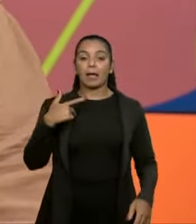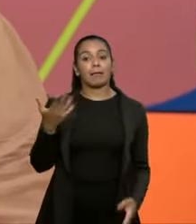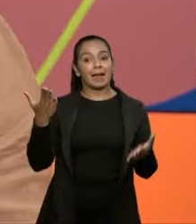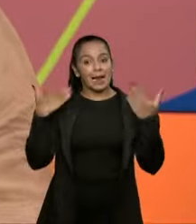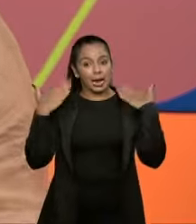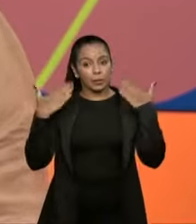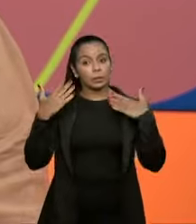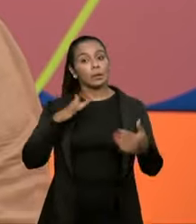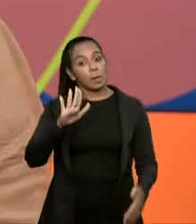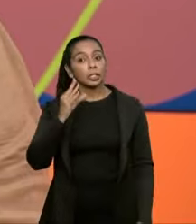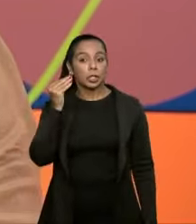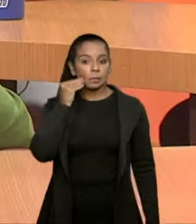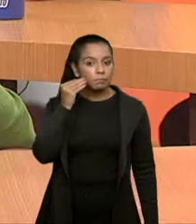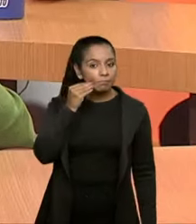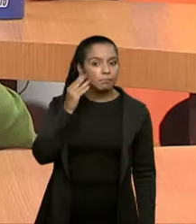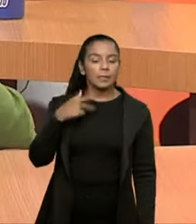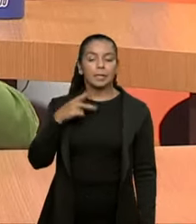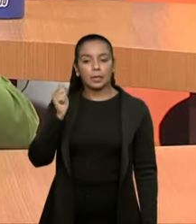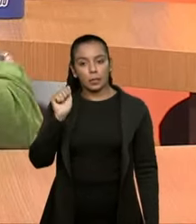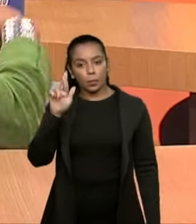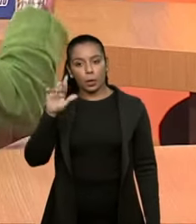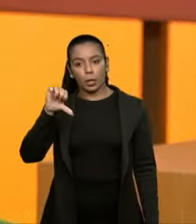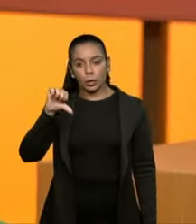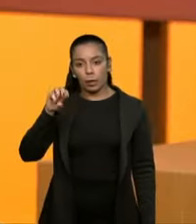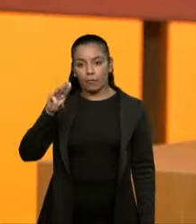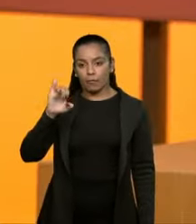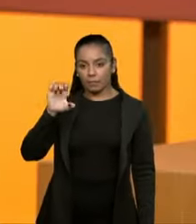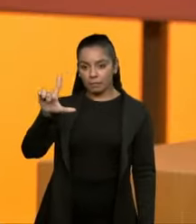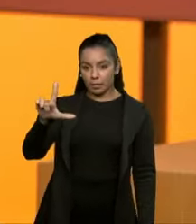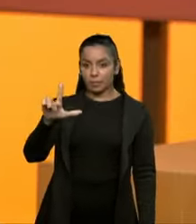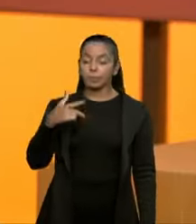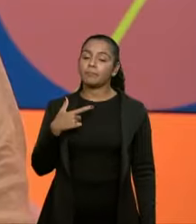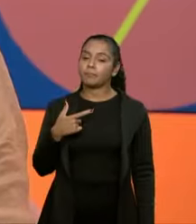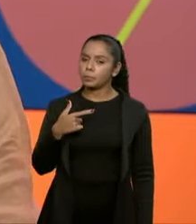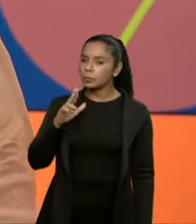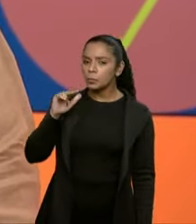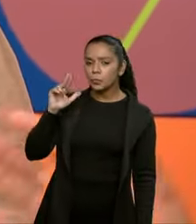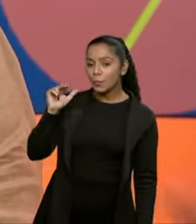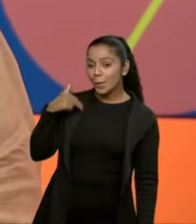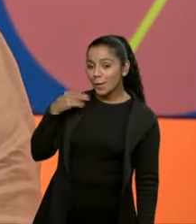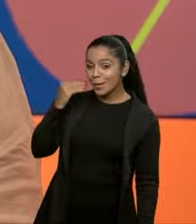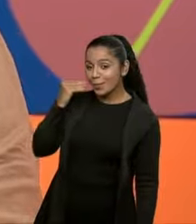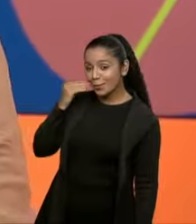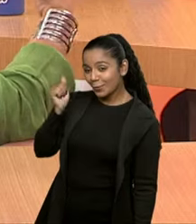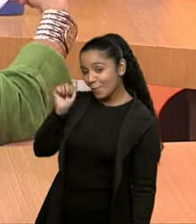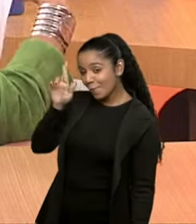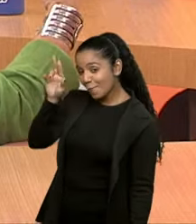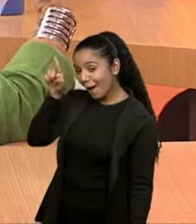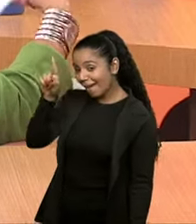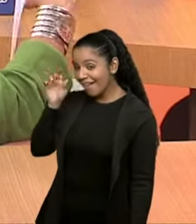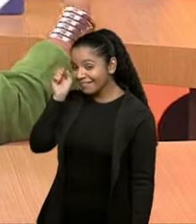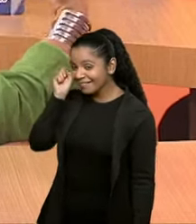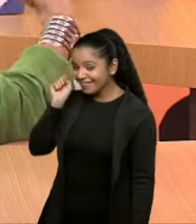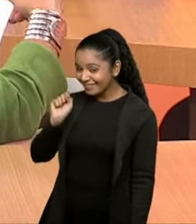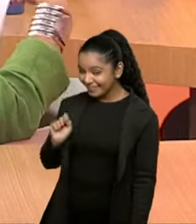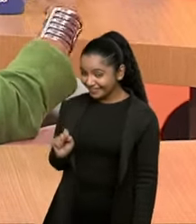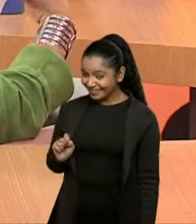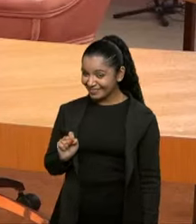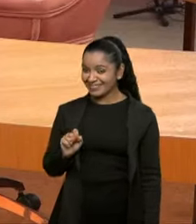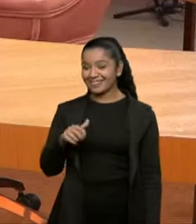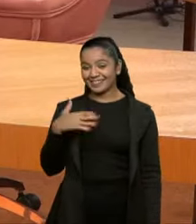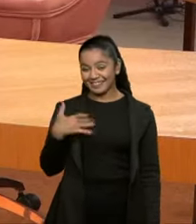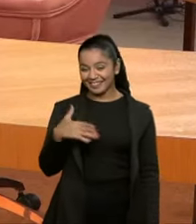Aí vai, mas eu já testei o ar, que o ar tem 9 mil BTUs. Você nunca testou o ar lá no Cafofo? Normalmente já ela mesmo. Pois